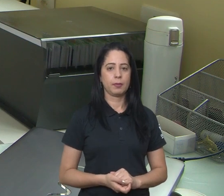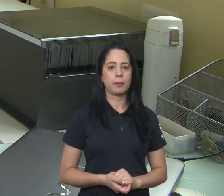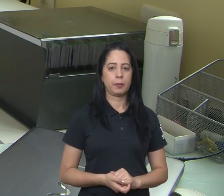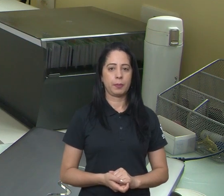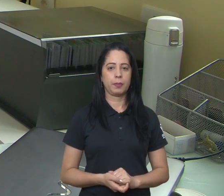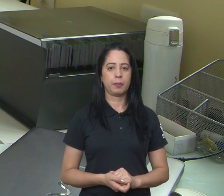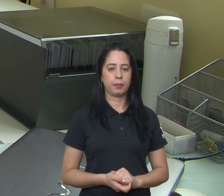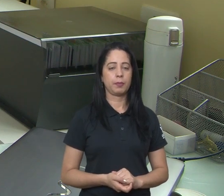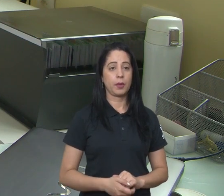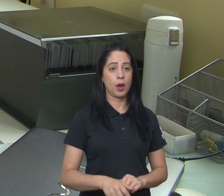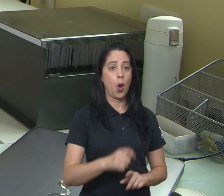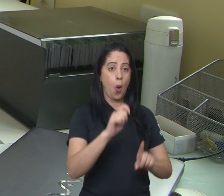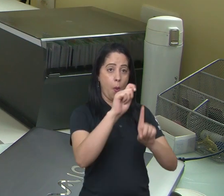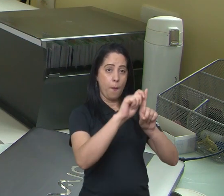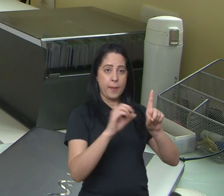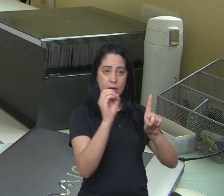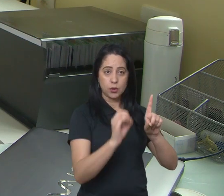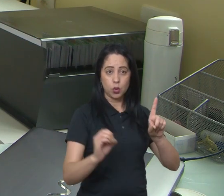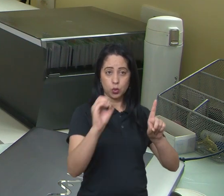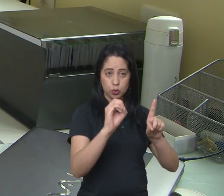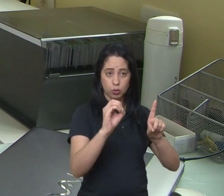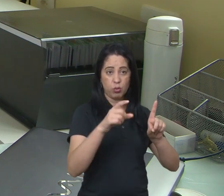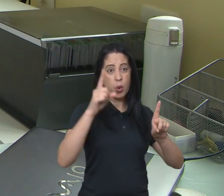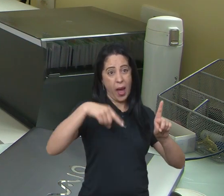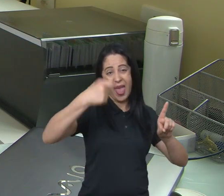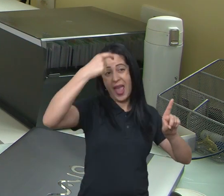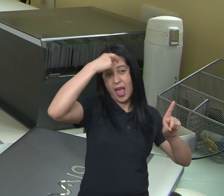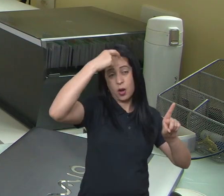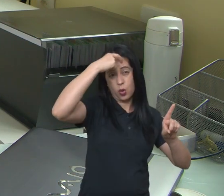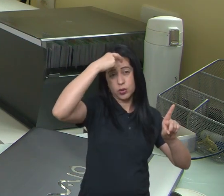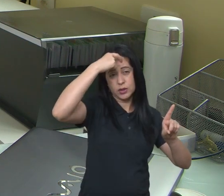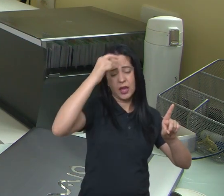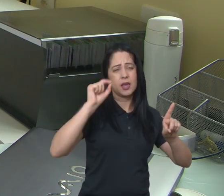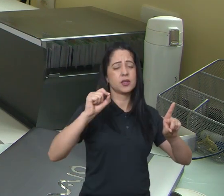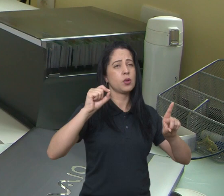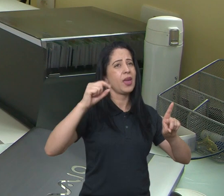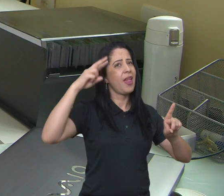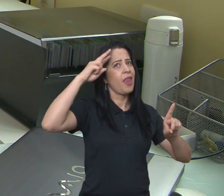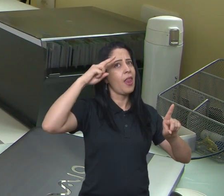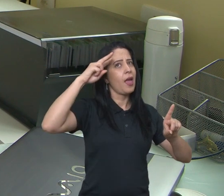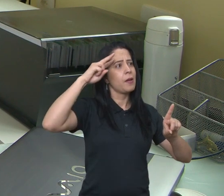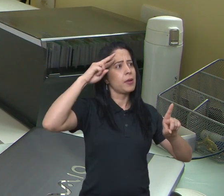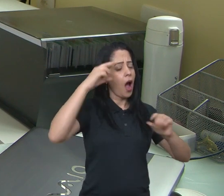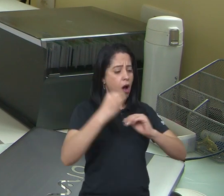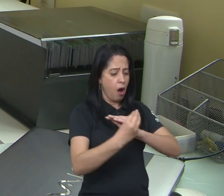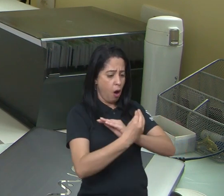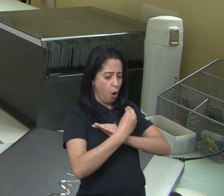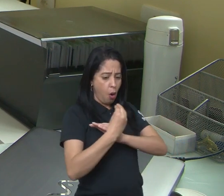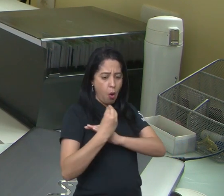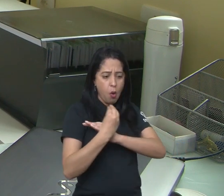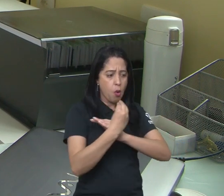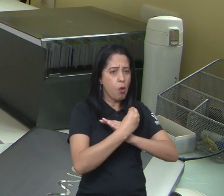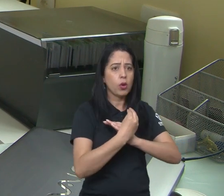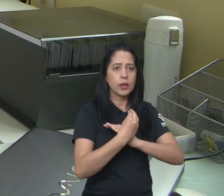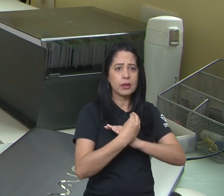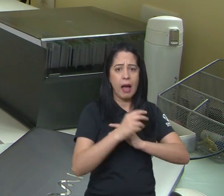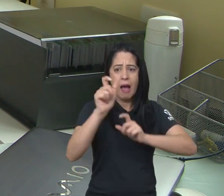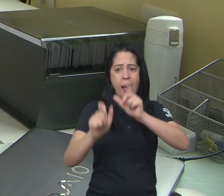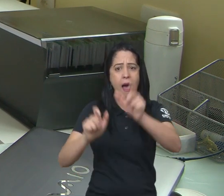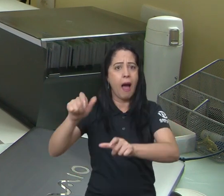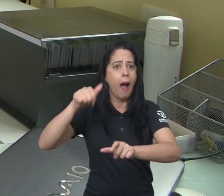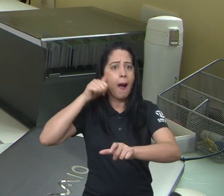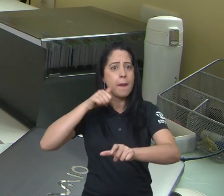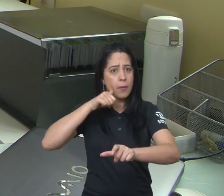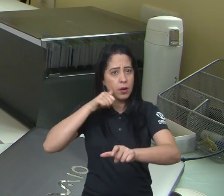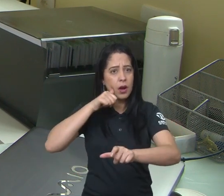mês de conscientização, né? E a conscientização é a lembrança do autocuidado feminino. É o momento em que as mulheres